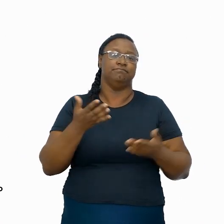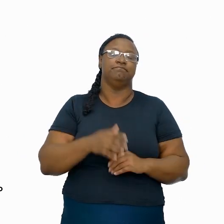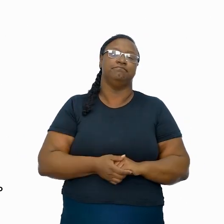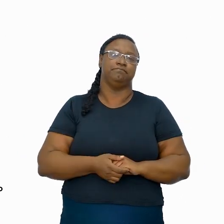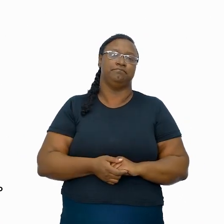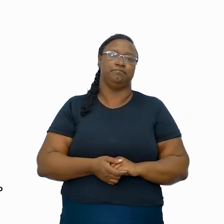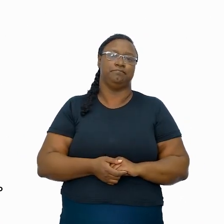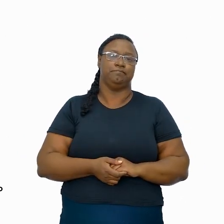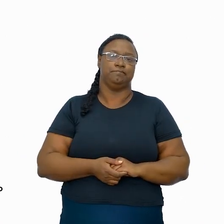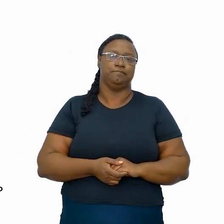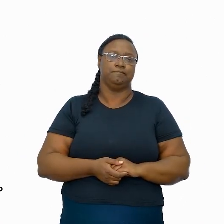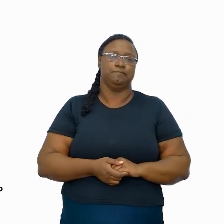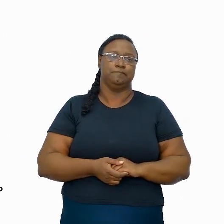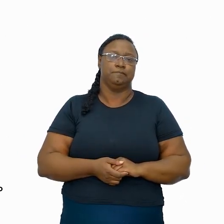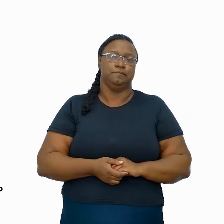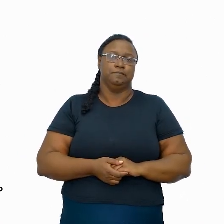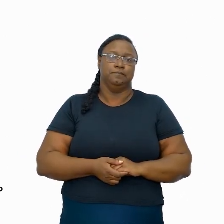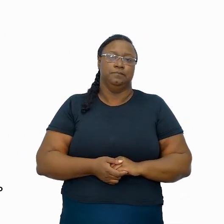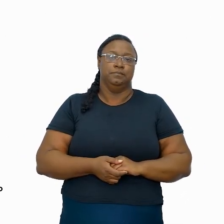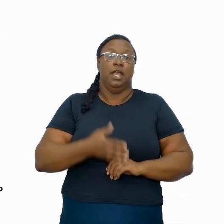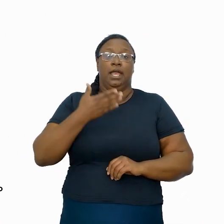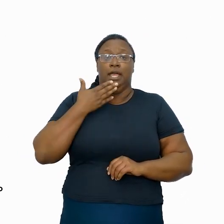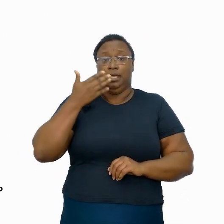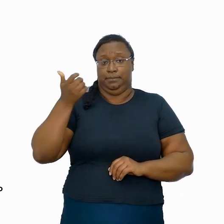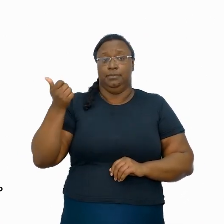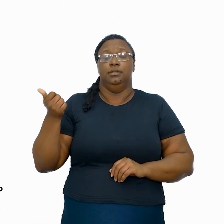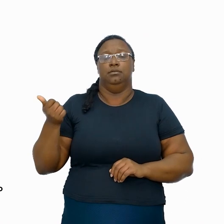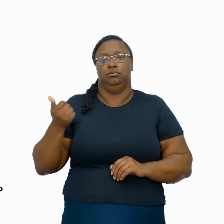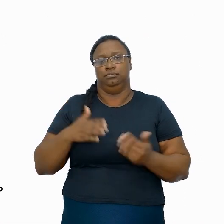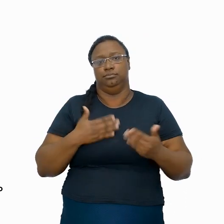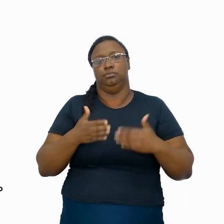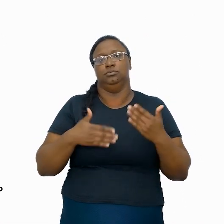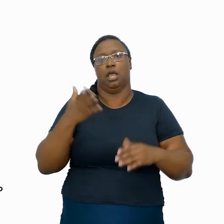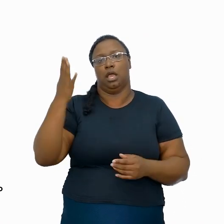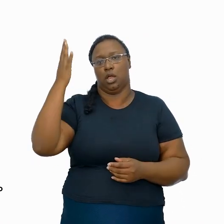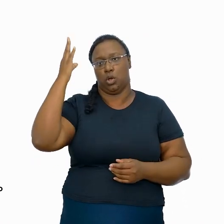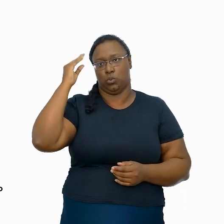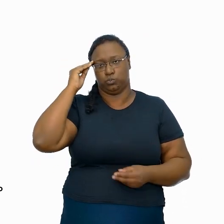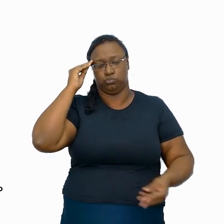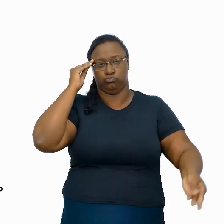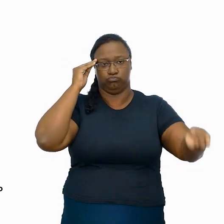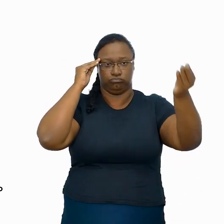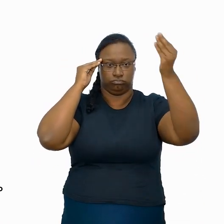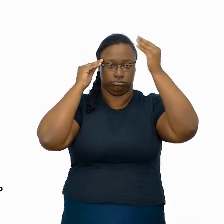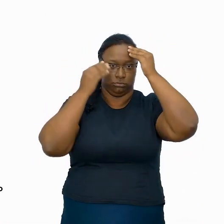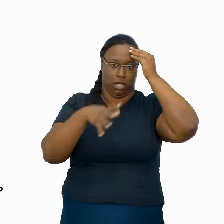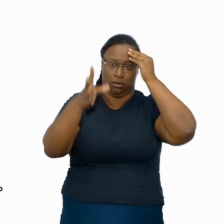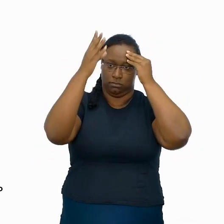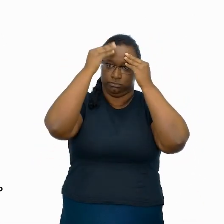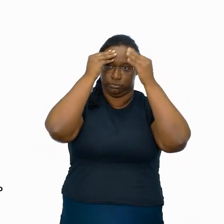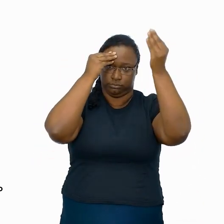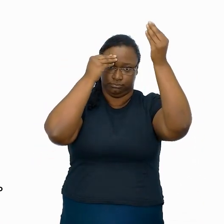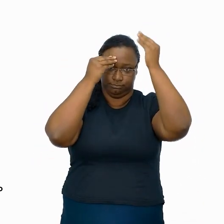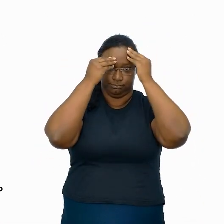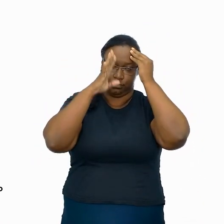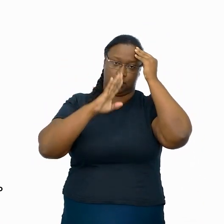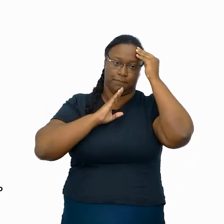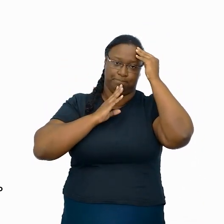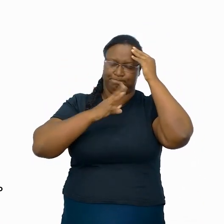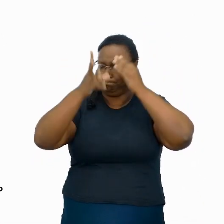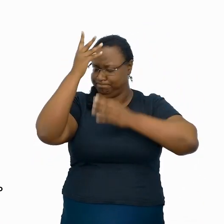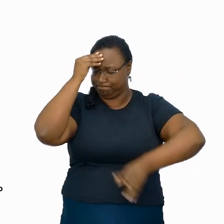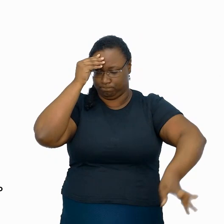que ela fique mais elaborada, né? E a complexidade, né, das relações entre o conhecimento, entre os objetos